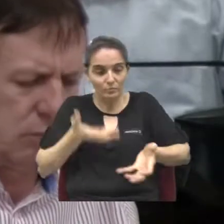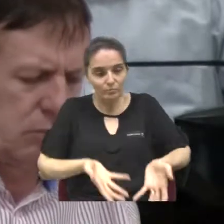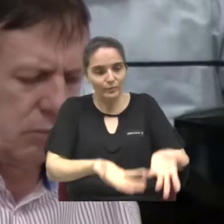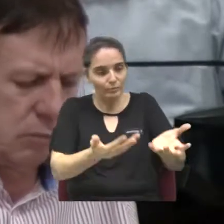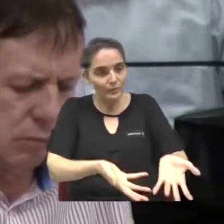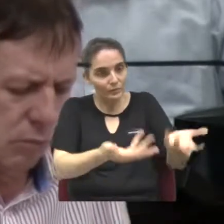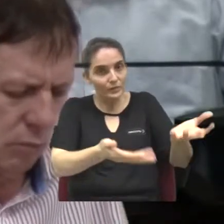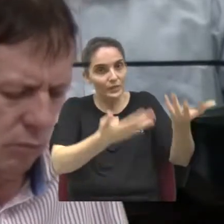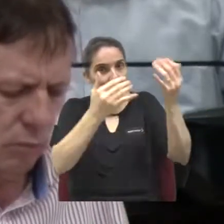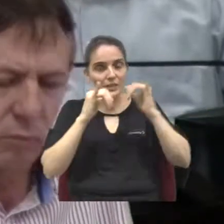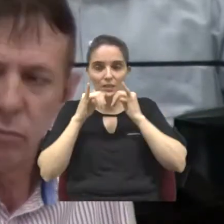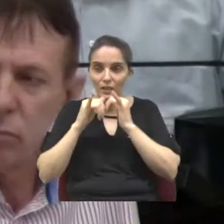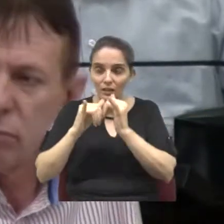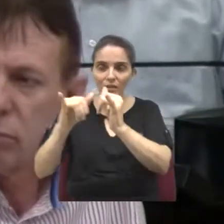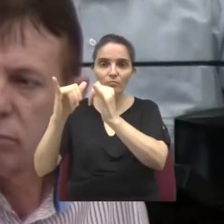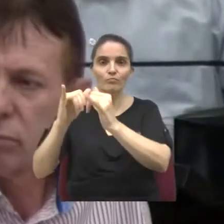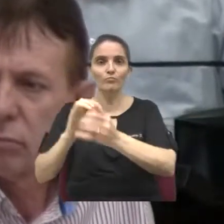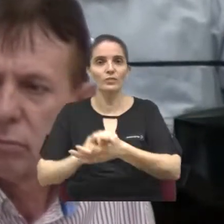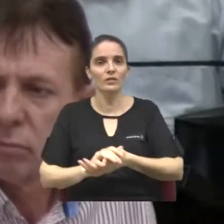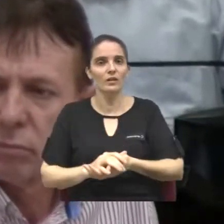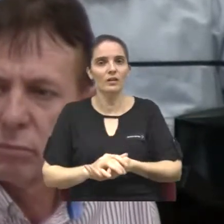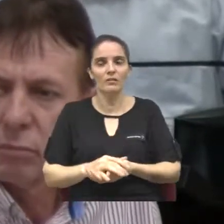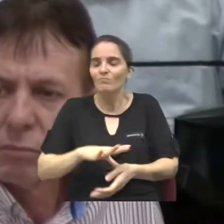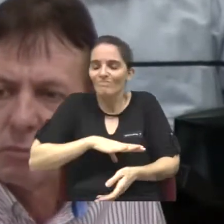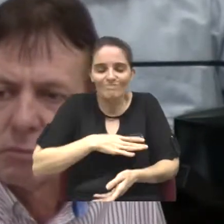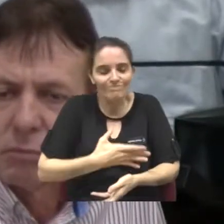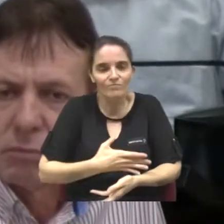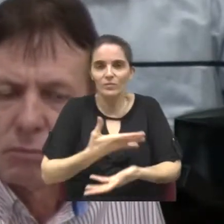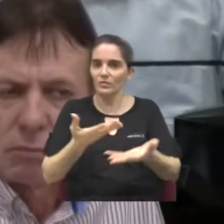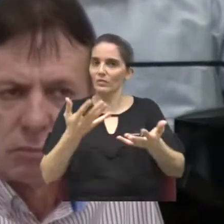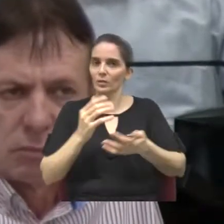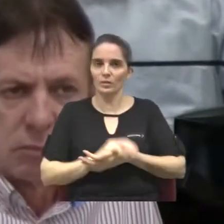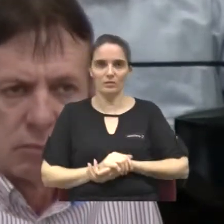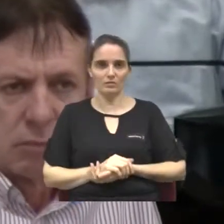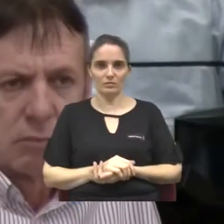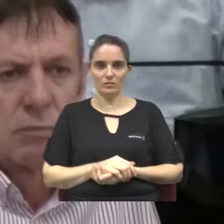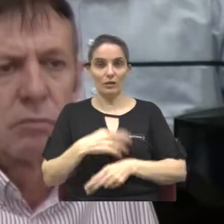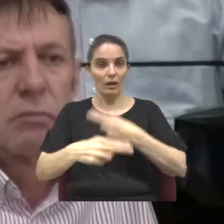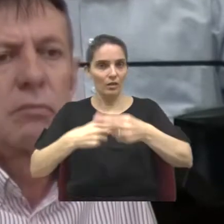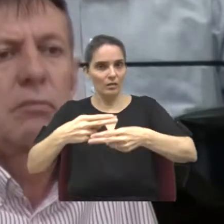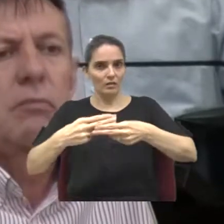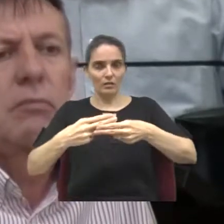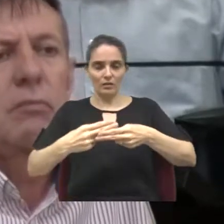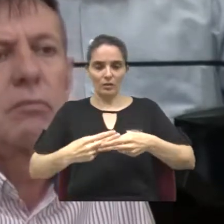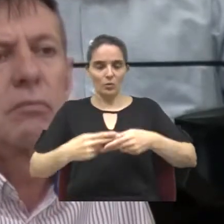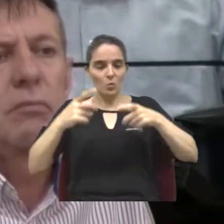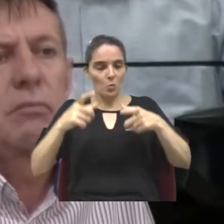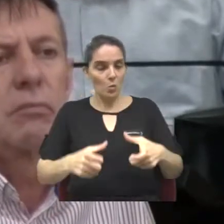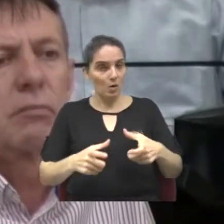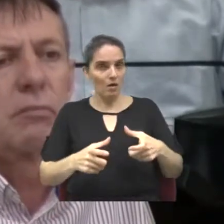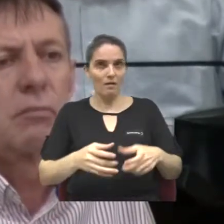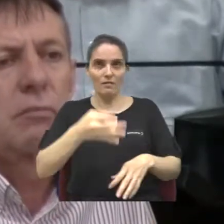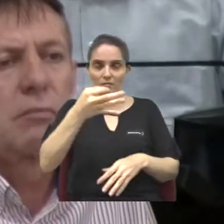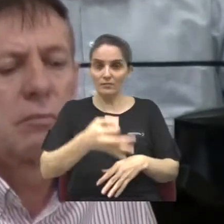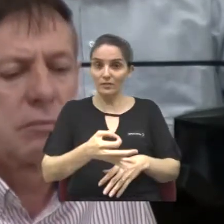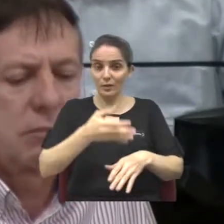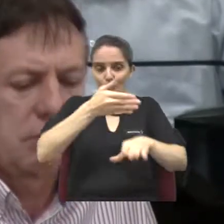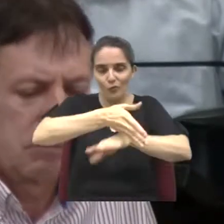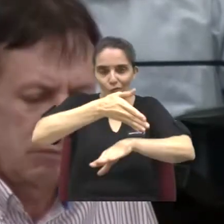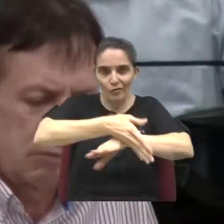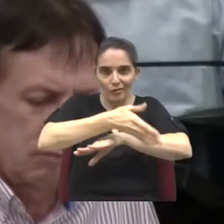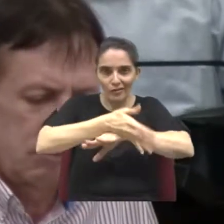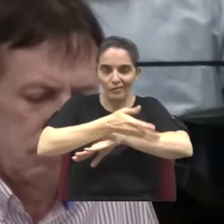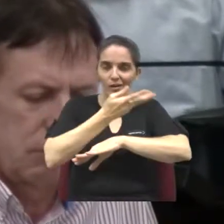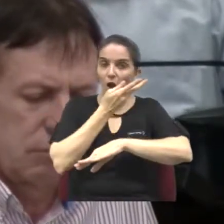instigada a denunciar, ela não vai denunciar. Por isso que, nesses pontos estratégicos, onde há